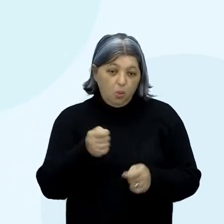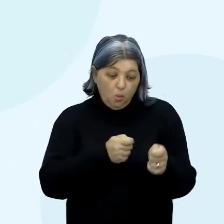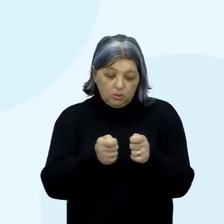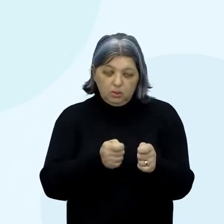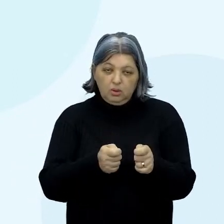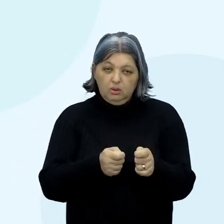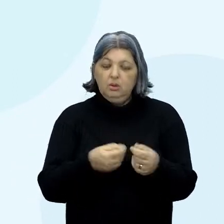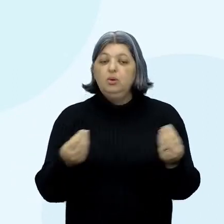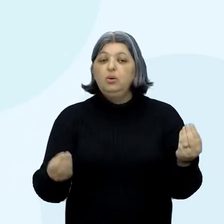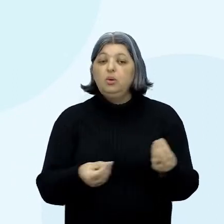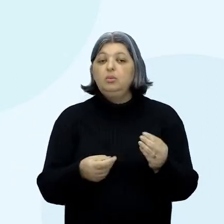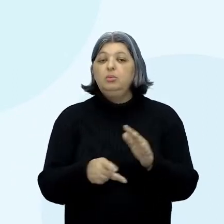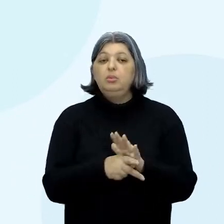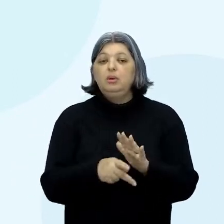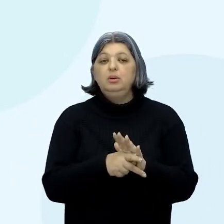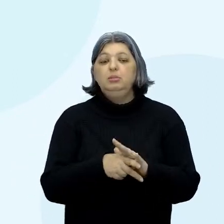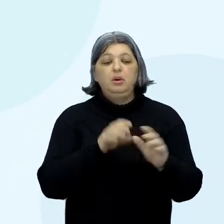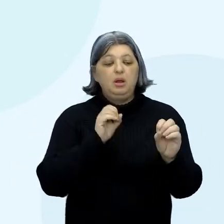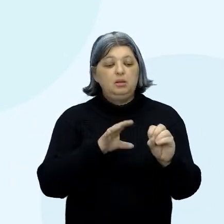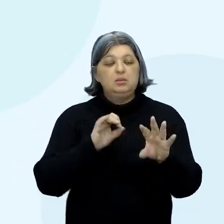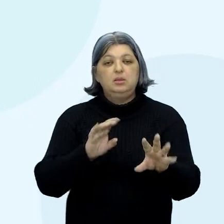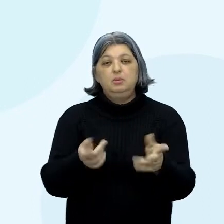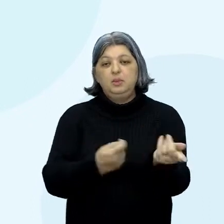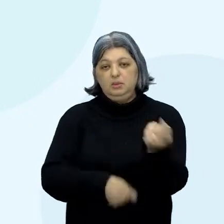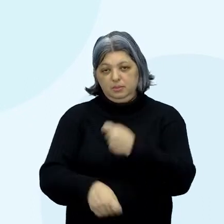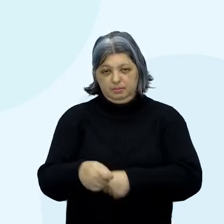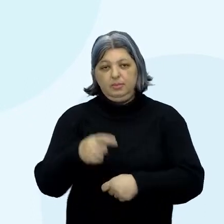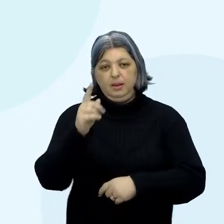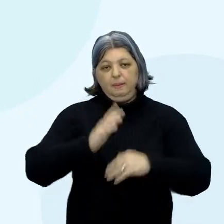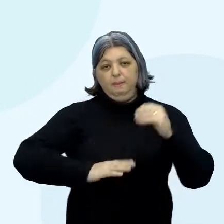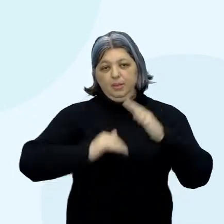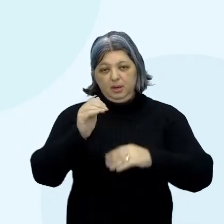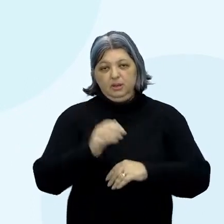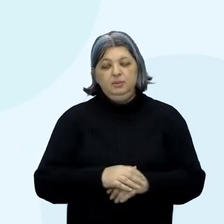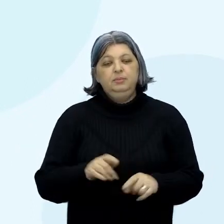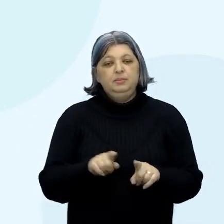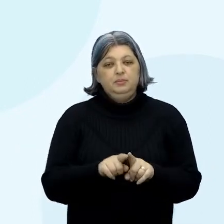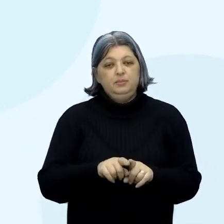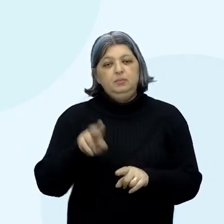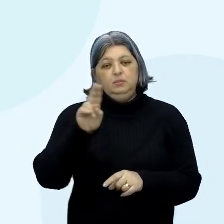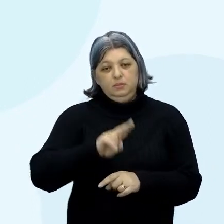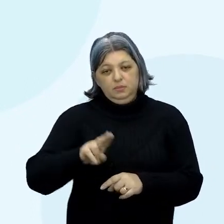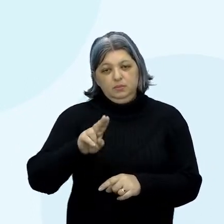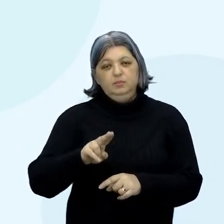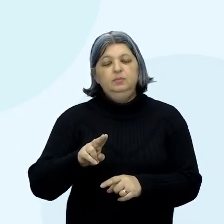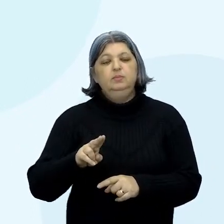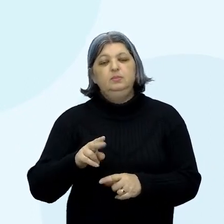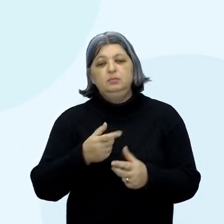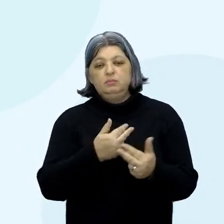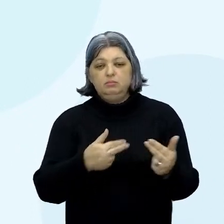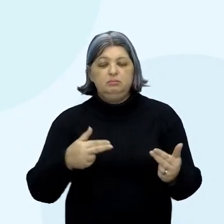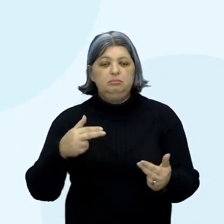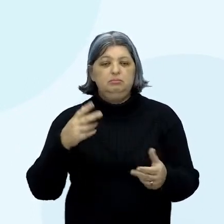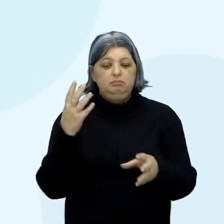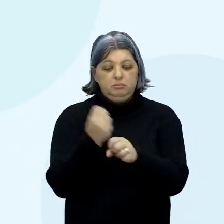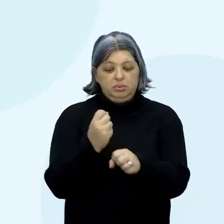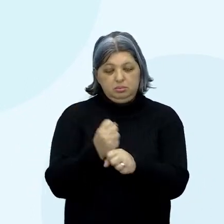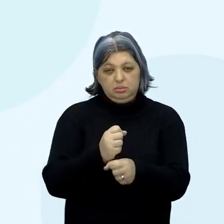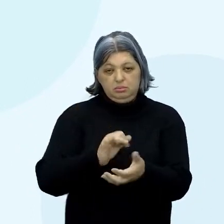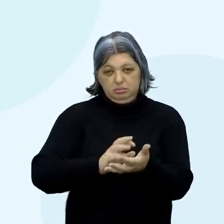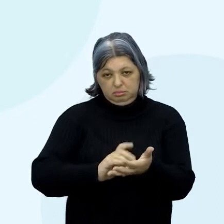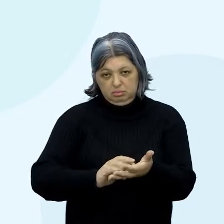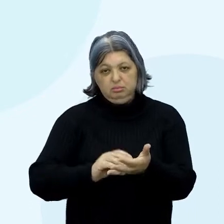gente tem essa disciplina financeira? Então, essa é uma das habilidades. Utilizar simuladores aí de cálculo de maneira